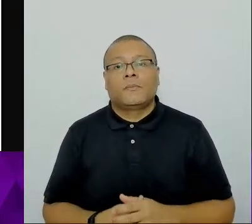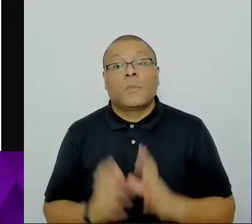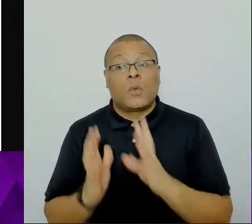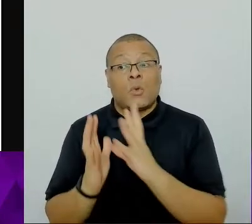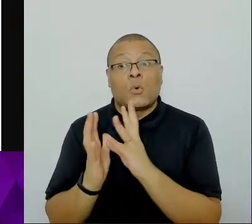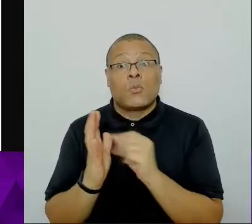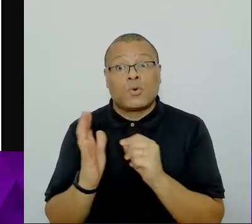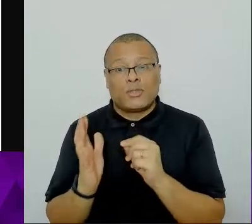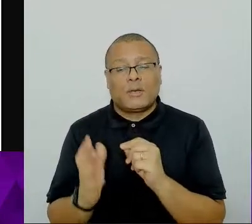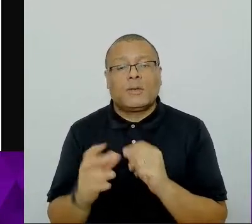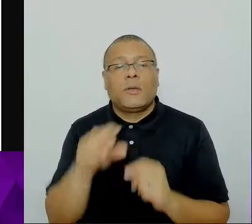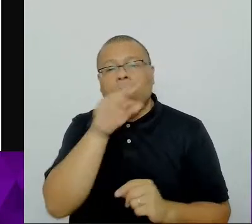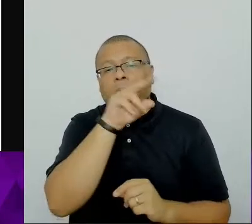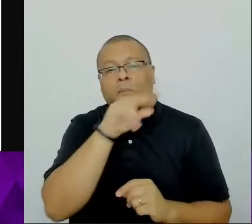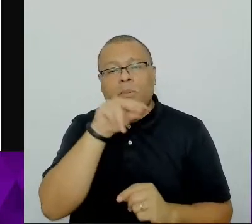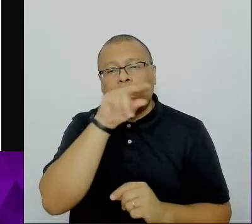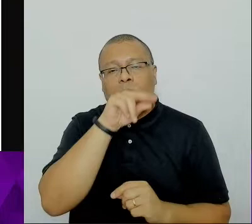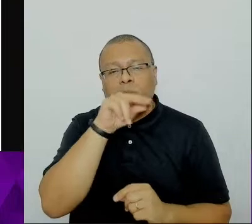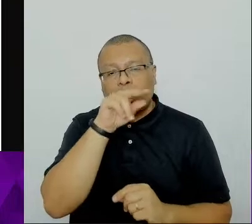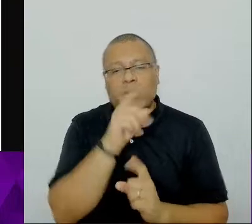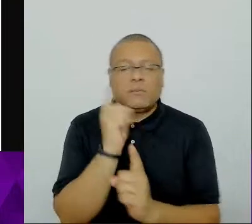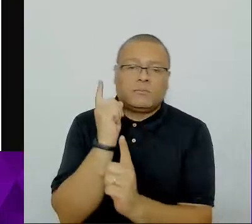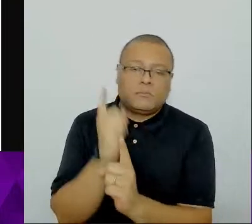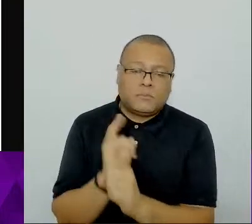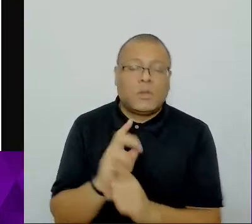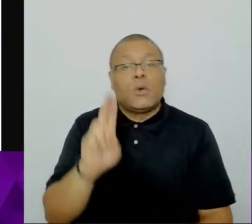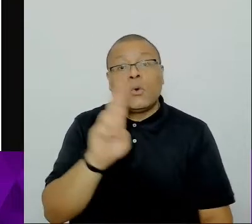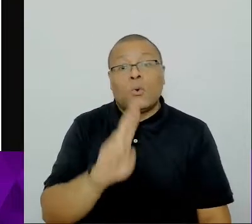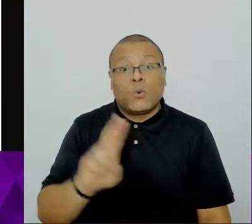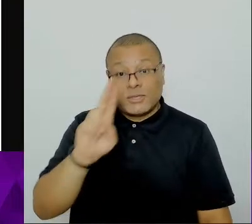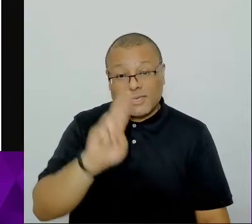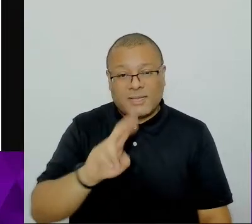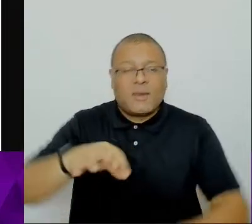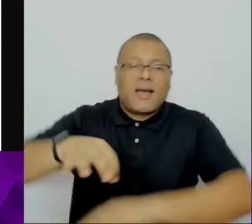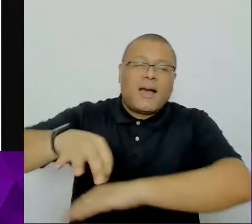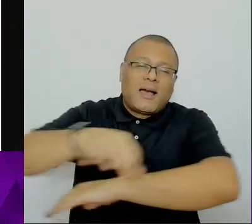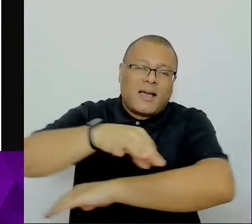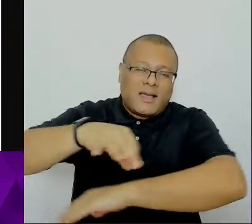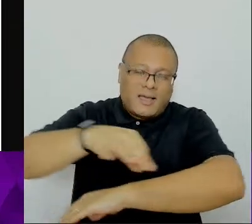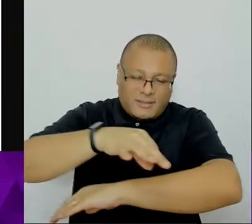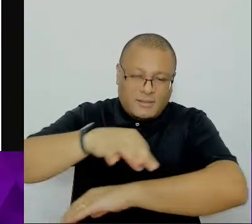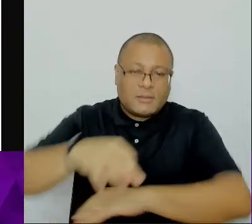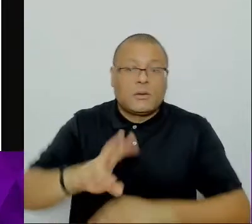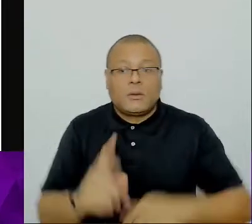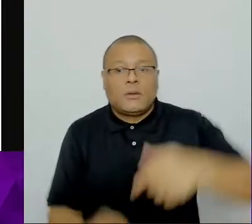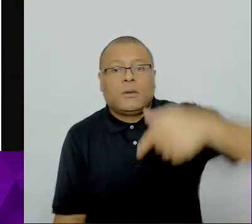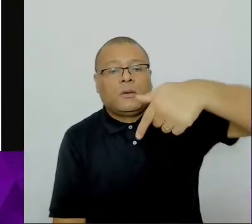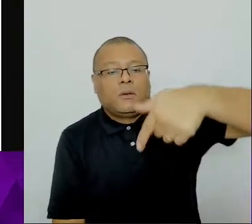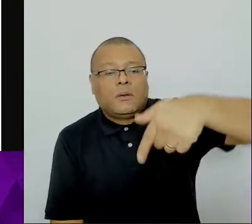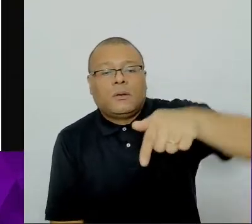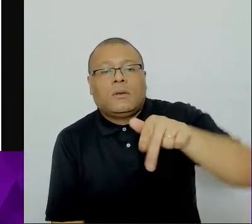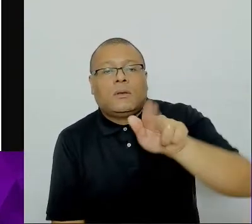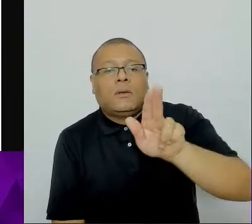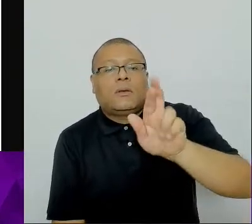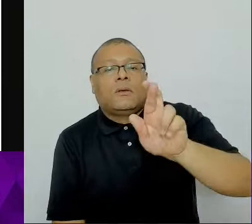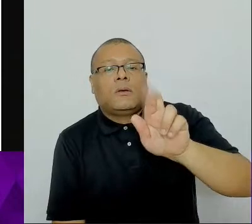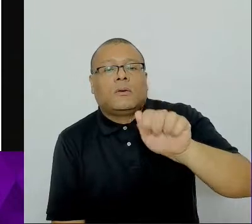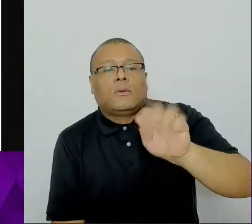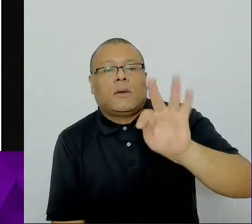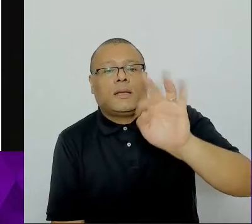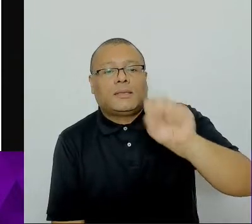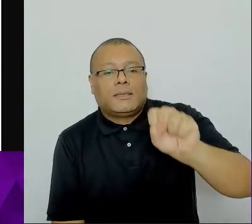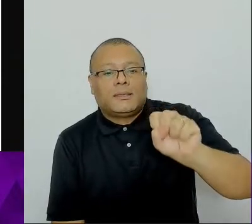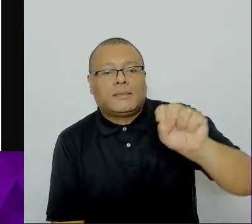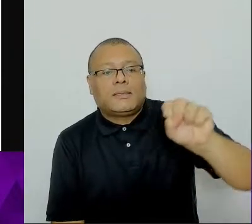reconhecimento de fala, por exemplo, usando a arquitetura QuartzNet, que é um modelo bastante utilizado para